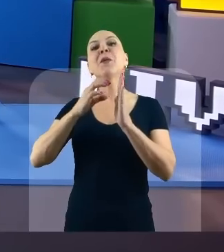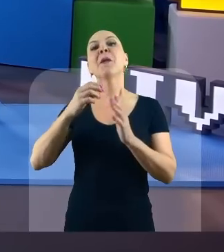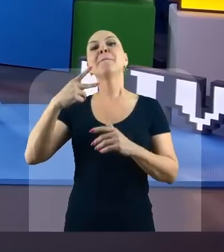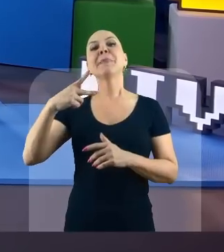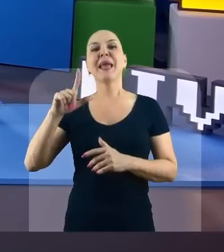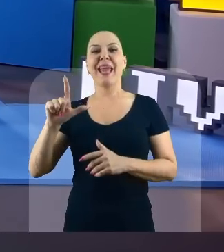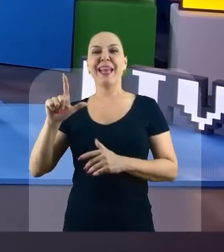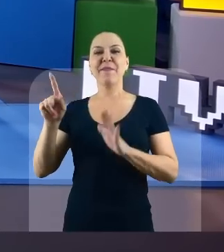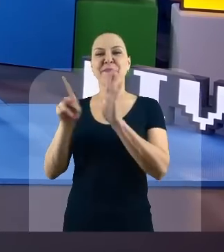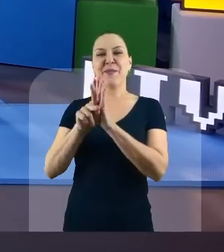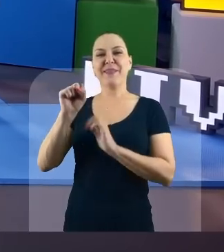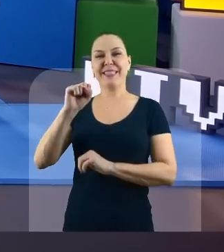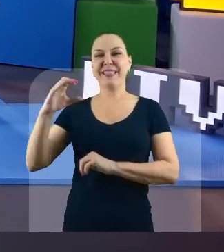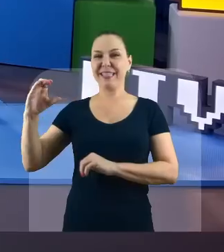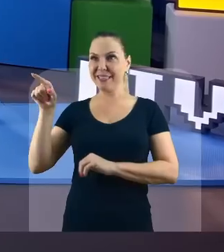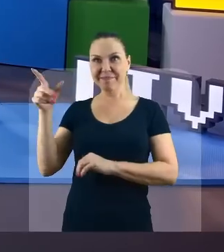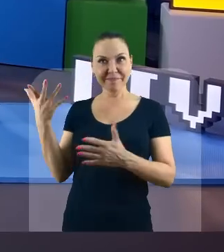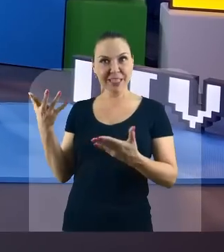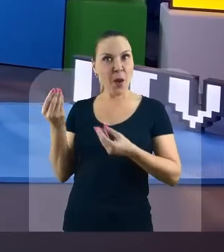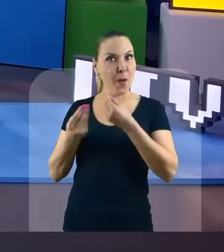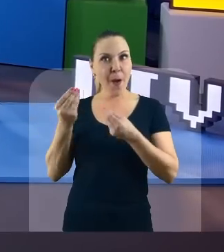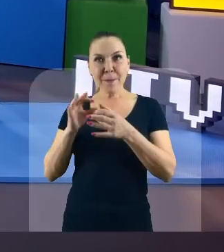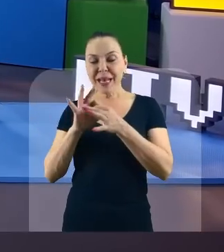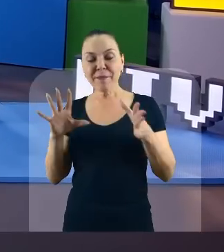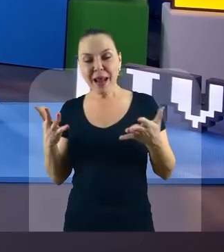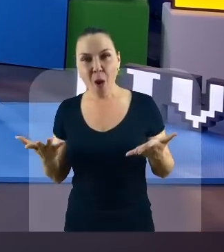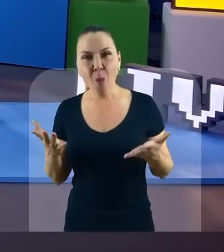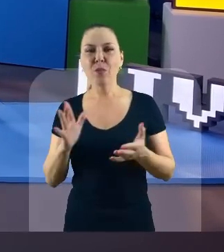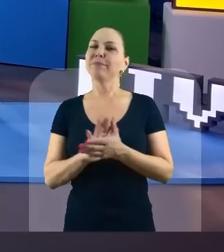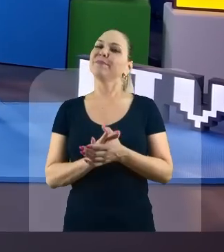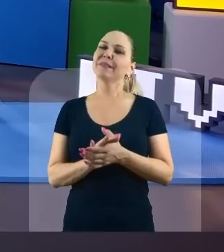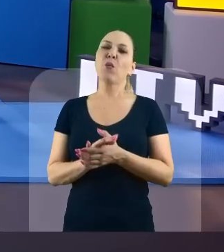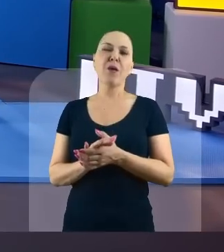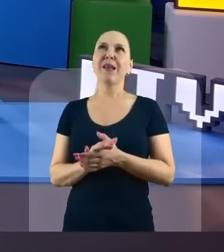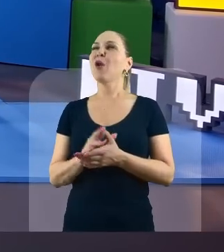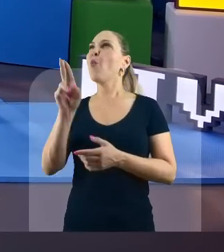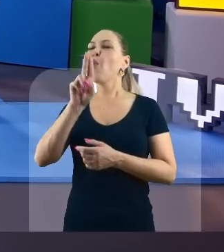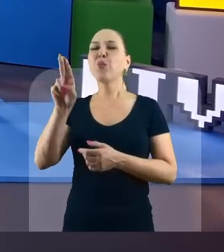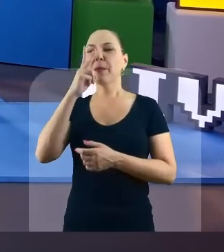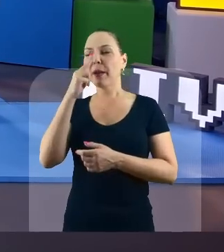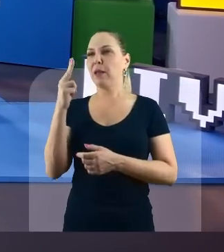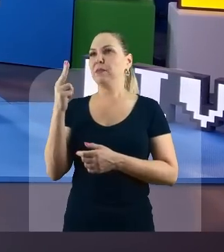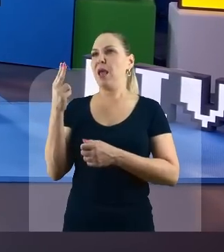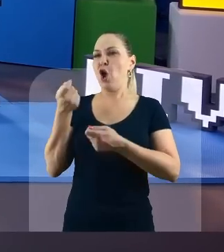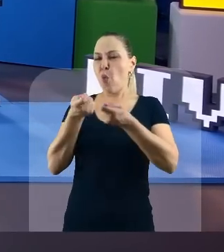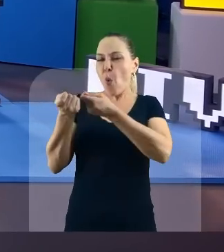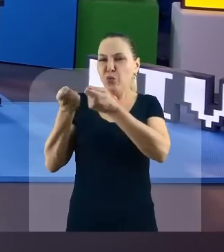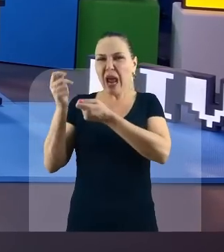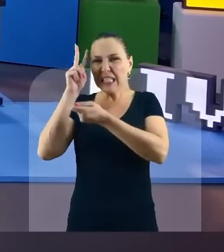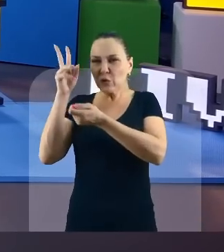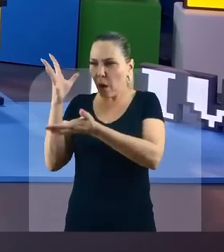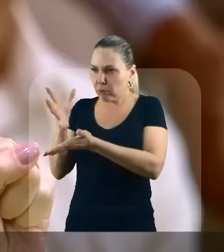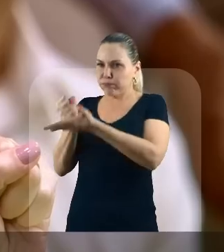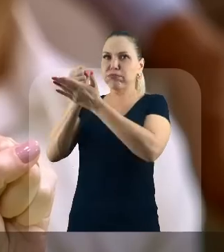Liberal Catarinense. Que legal esse nome, né? E eles não só... Eles usurpam, quer dizer, eles querem controlar a história, sequestrar